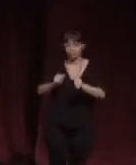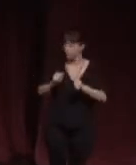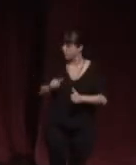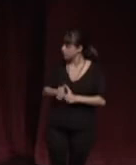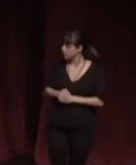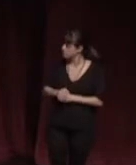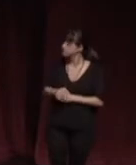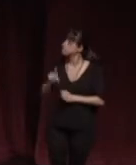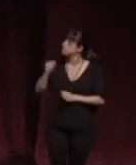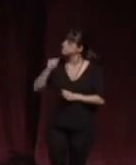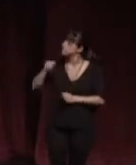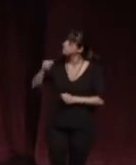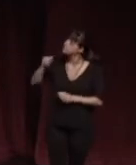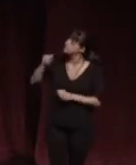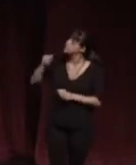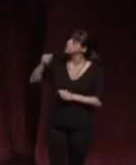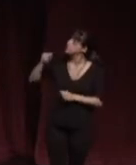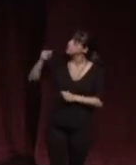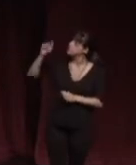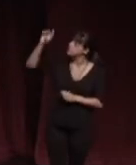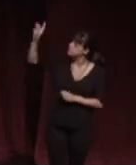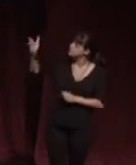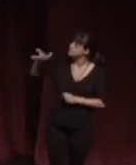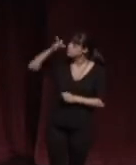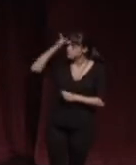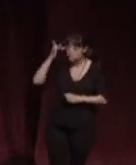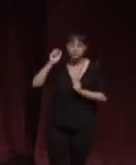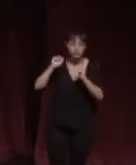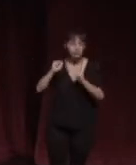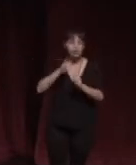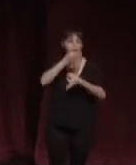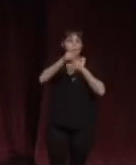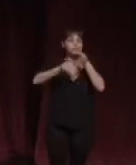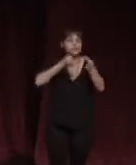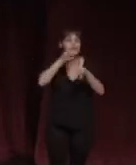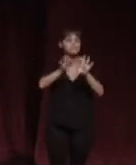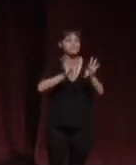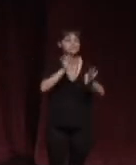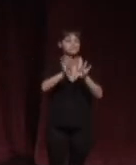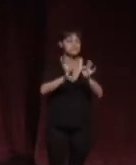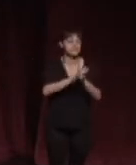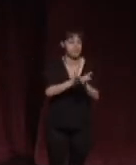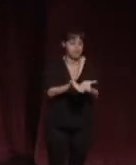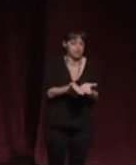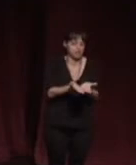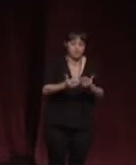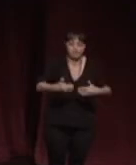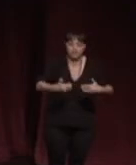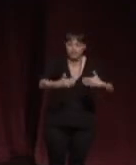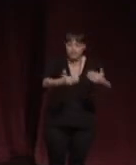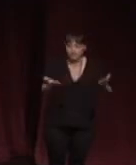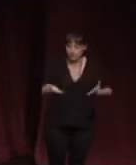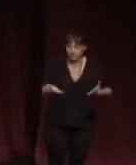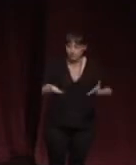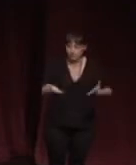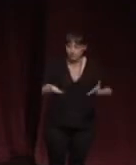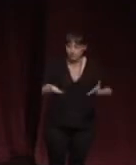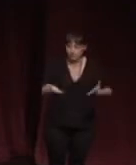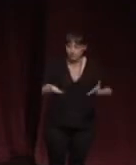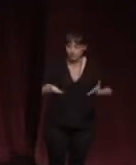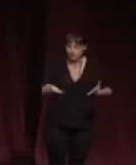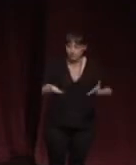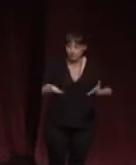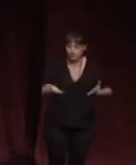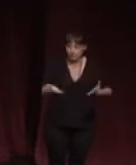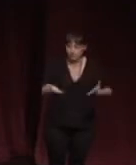está envolvendo todos esses públicos nesse processo seletivo, ele está ainda em curso, correto? Estamos em grupos.